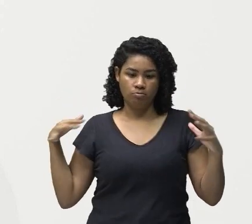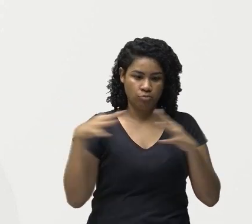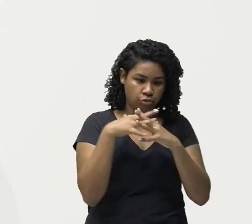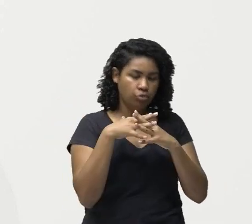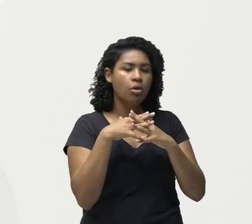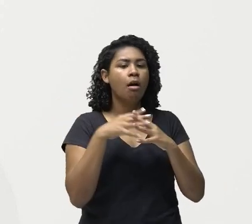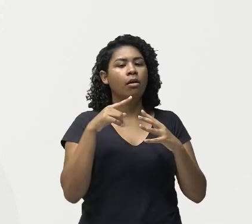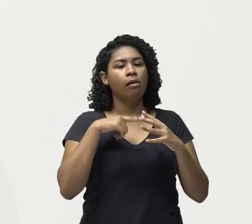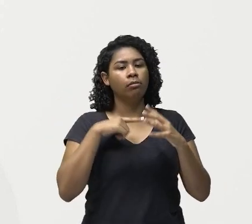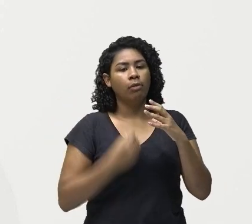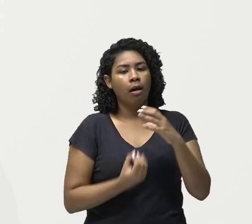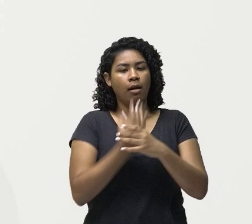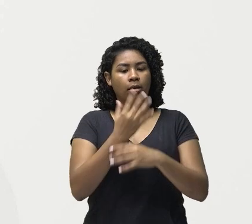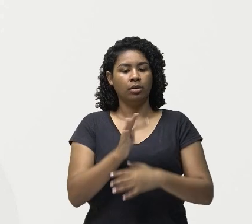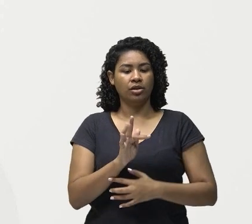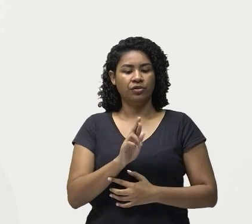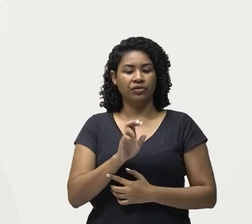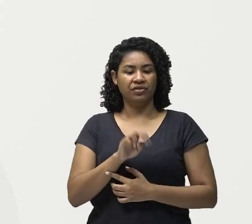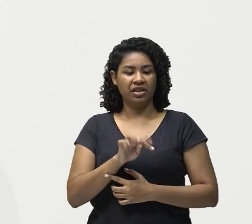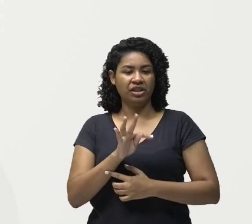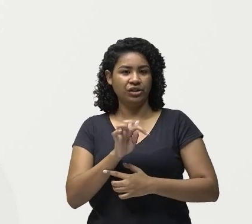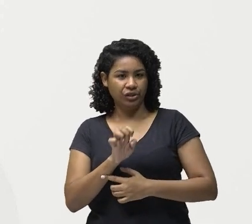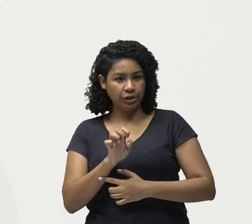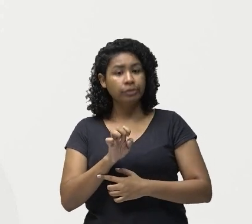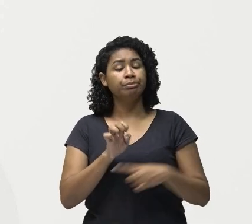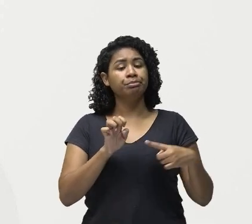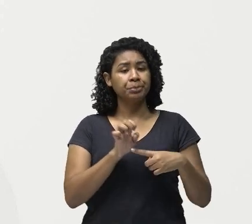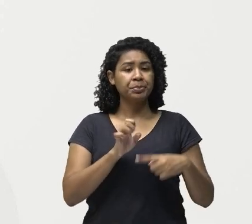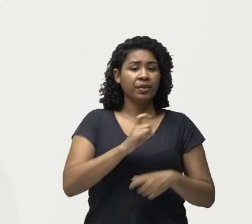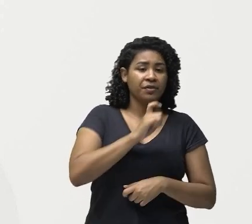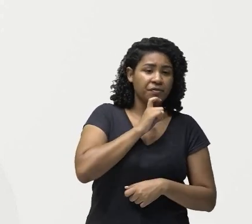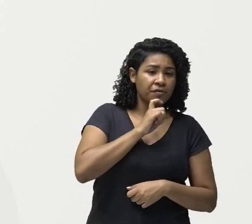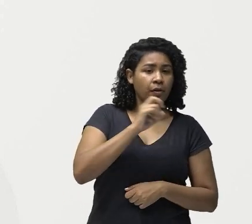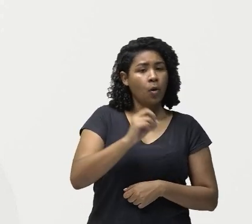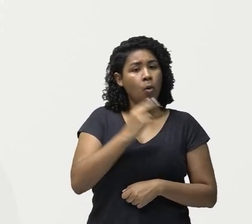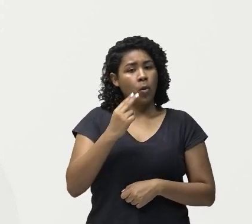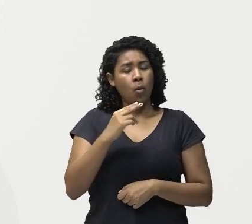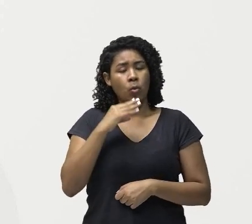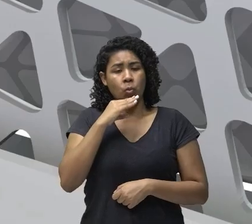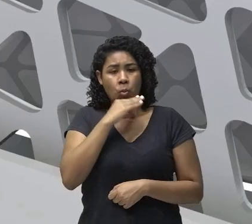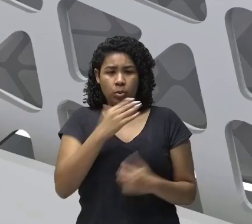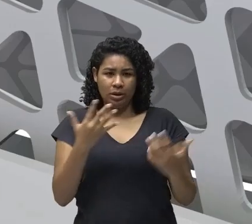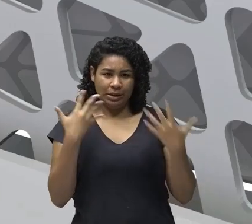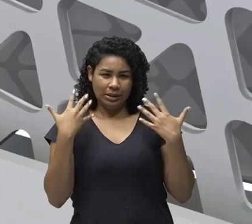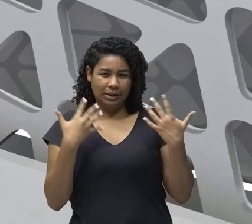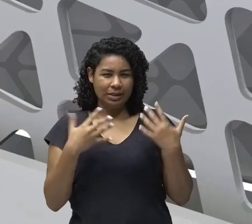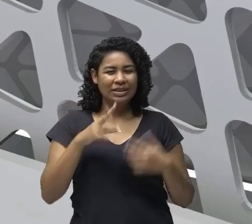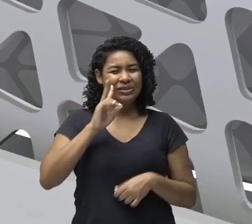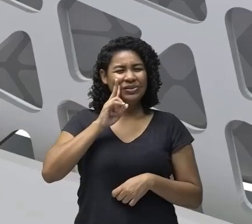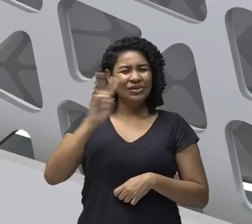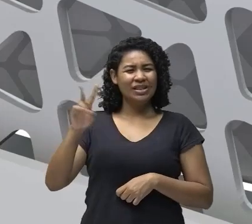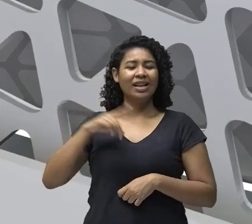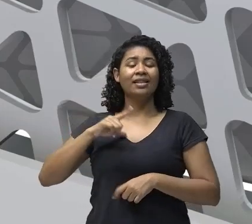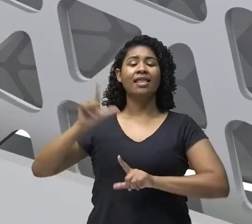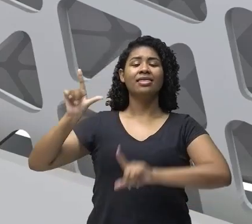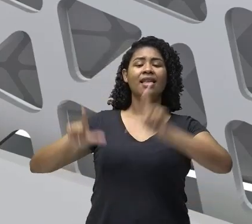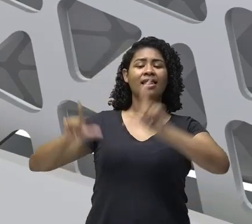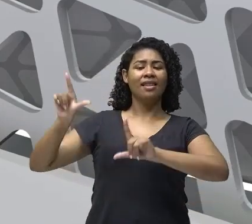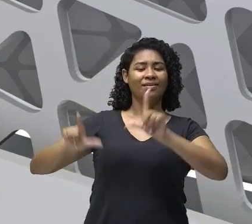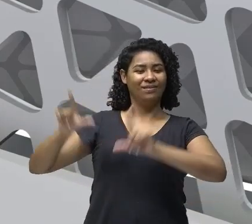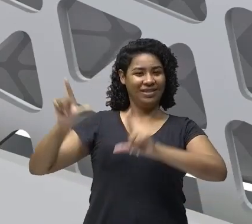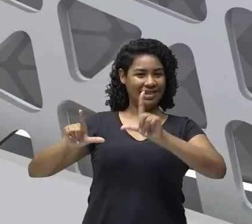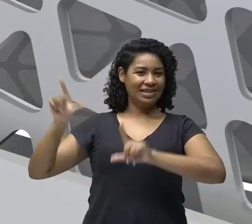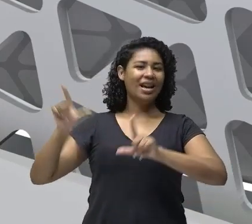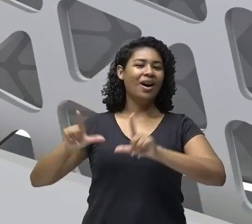que podem ser quentes ou frias. Se você já assistiu ao jornal, já viu aí em algum